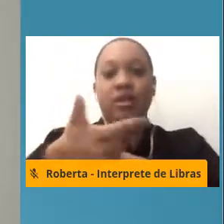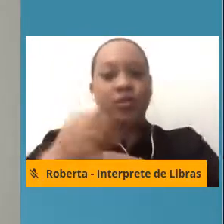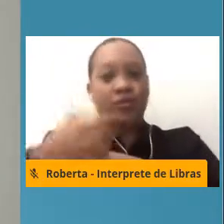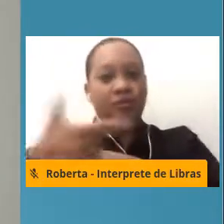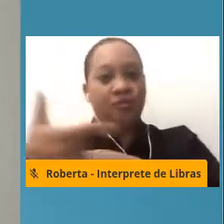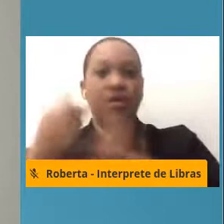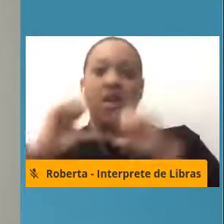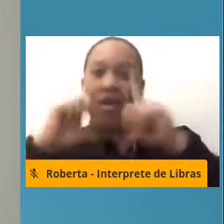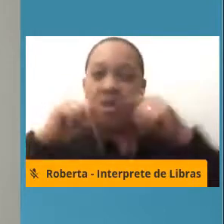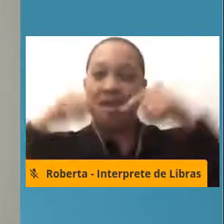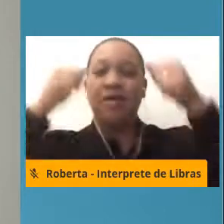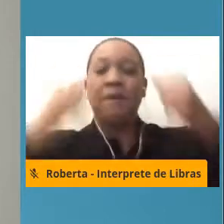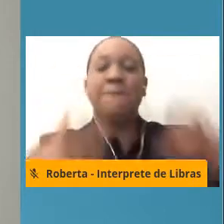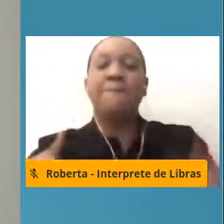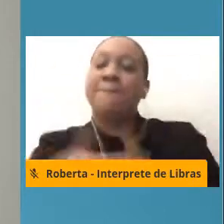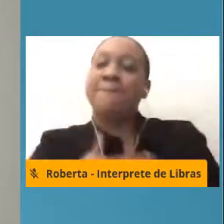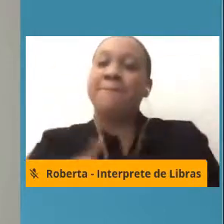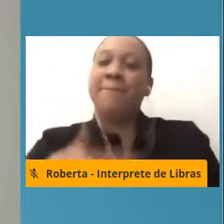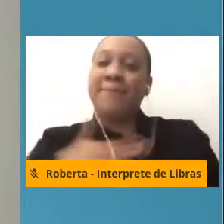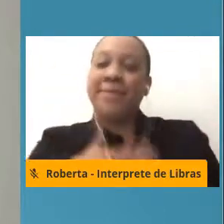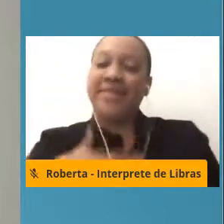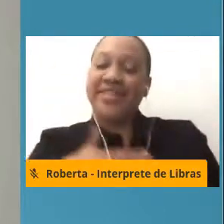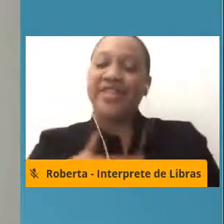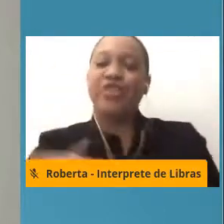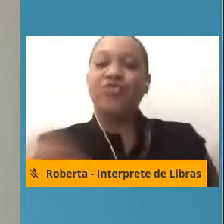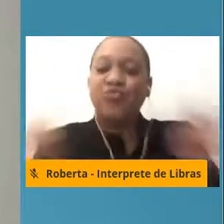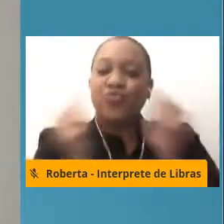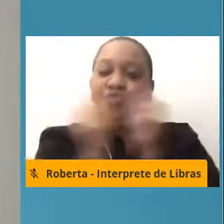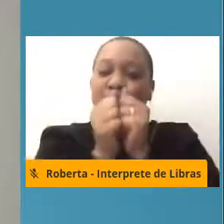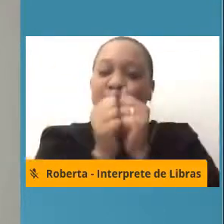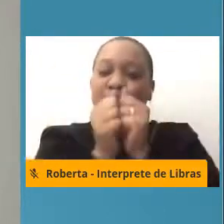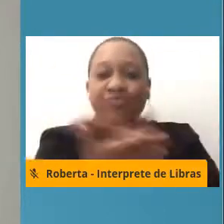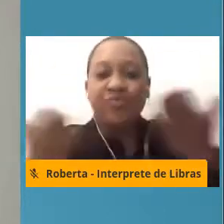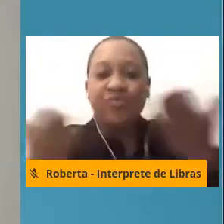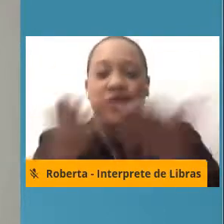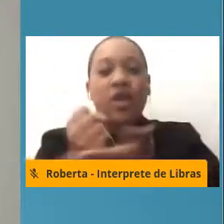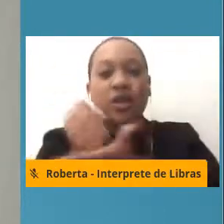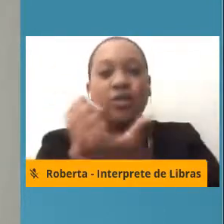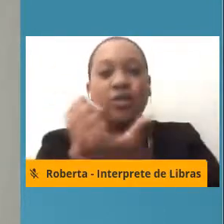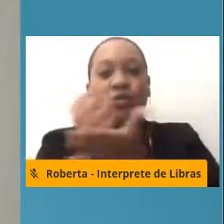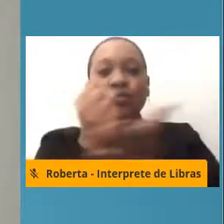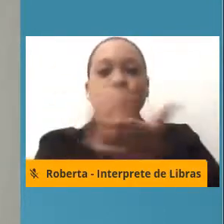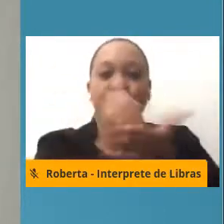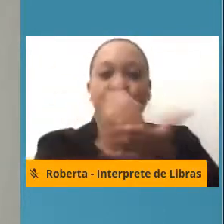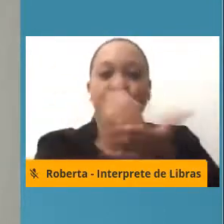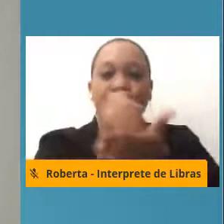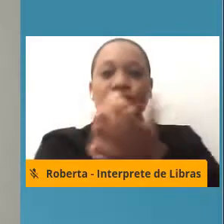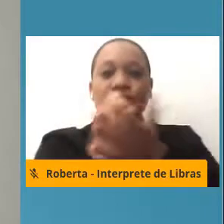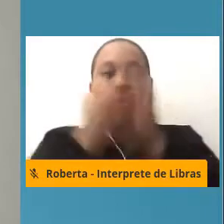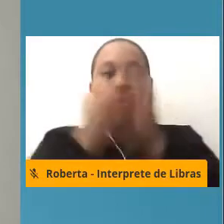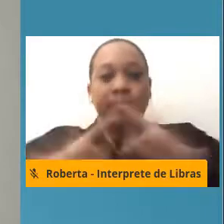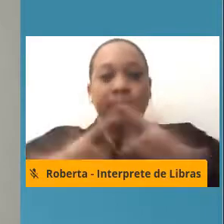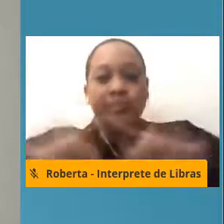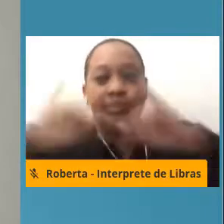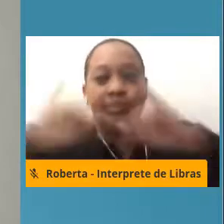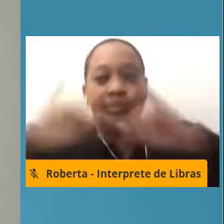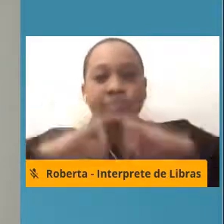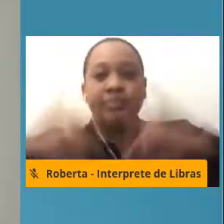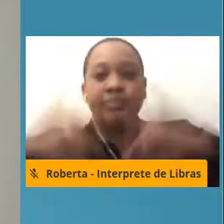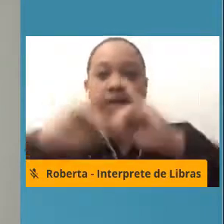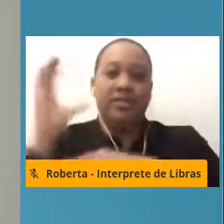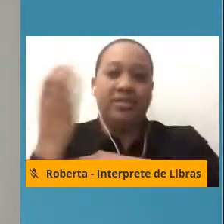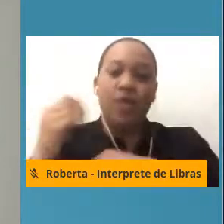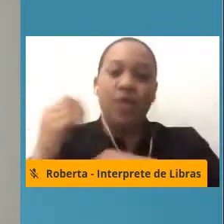e é um grande prazer, né, estar aqui com vocês hoje, estar ajudando nessa questão da divulgação científica. Eu estou engatinhando